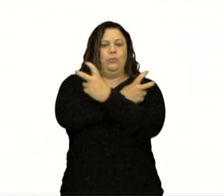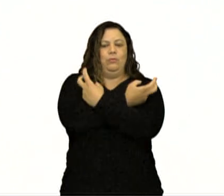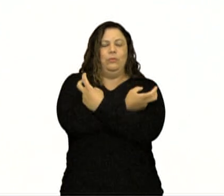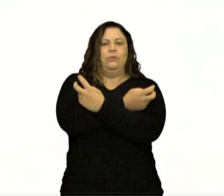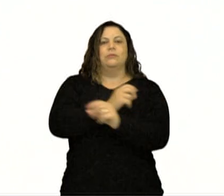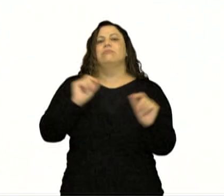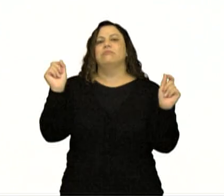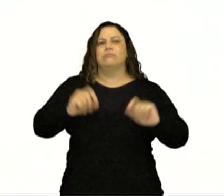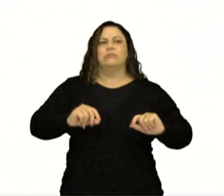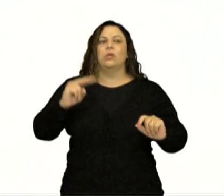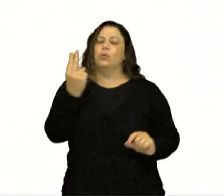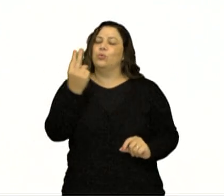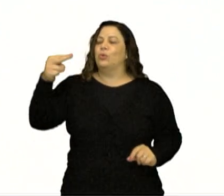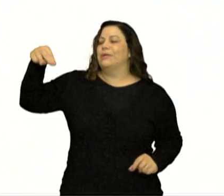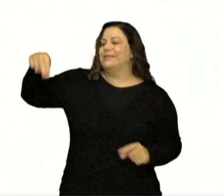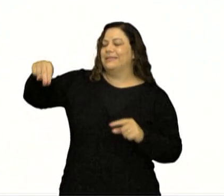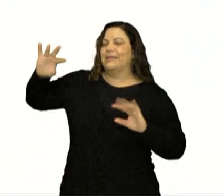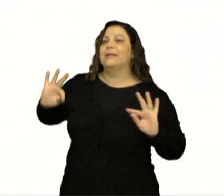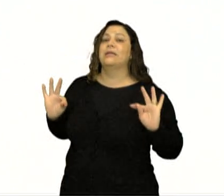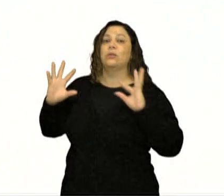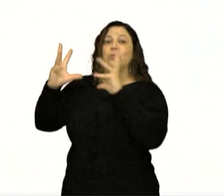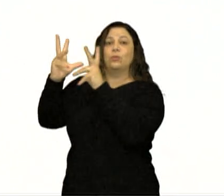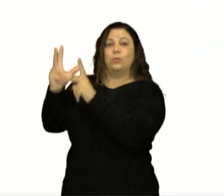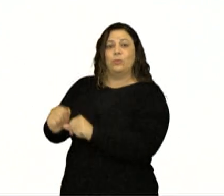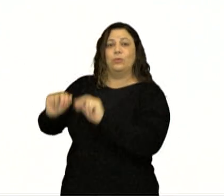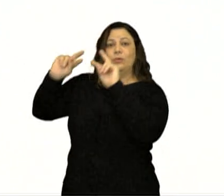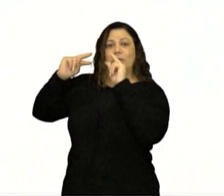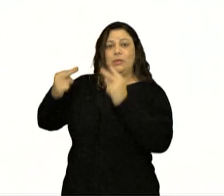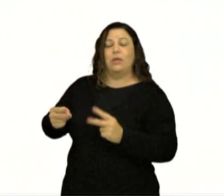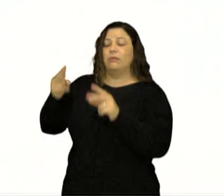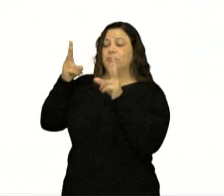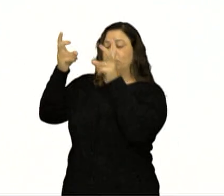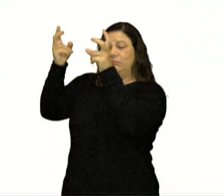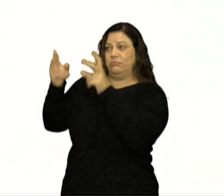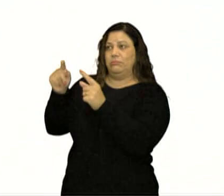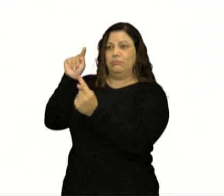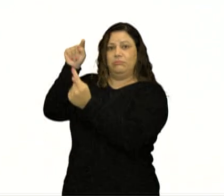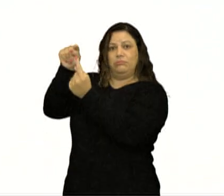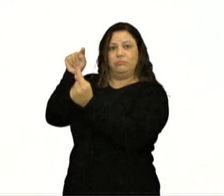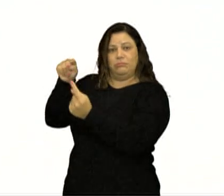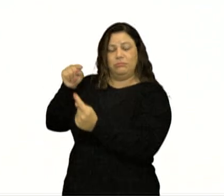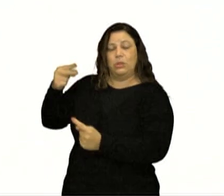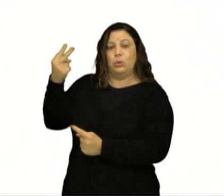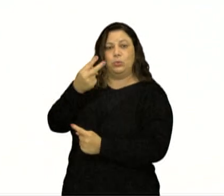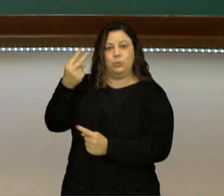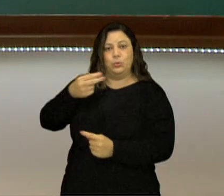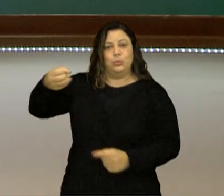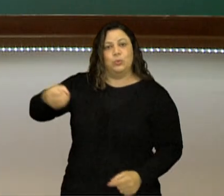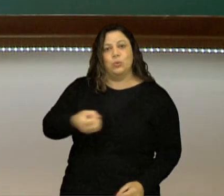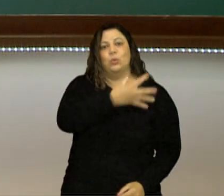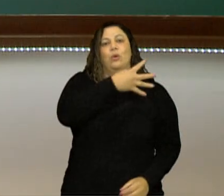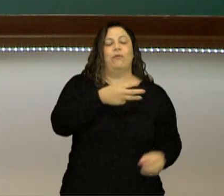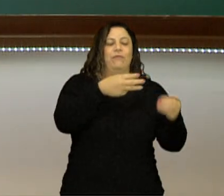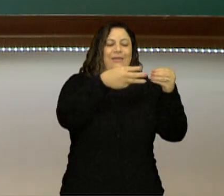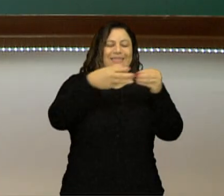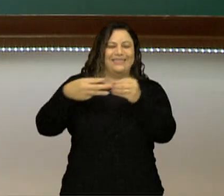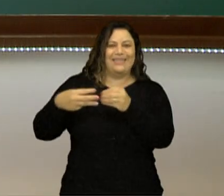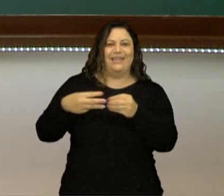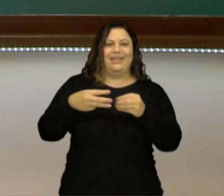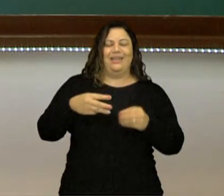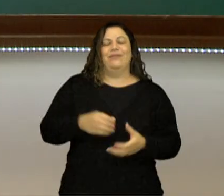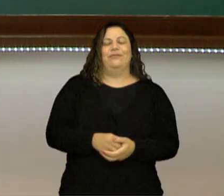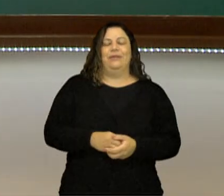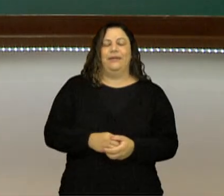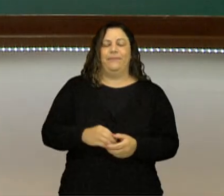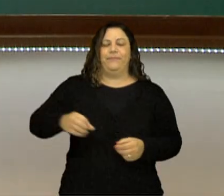2N. 2N é o número total de cromossomos daquela espécie, o número diploide, formando duas novas células diploides, novinhas